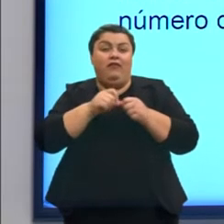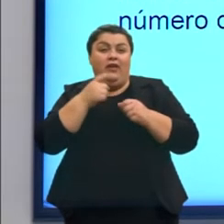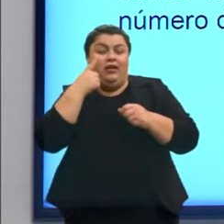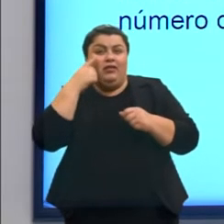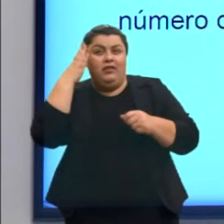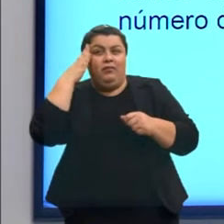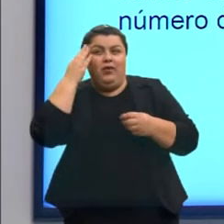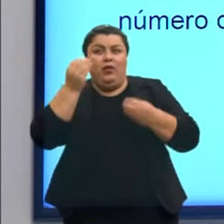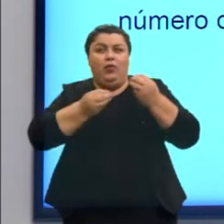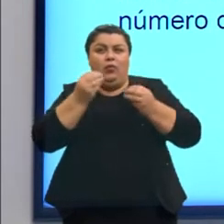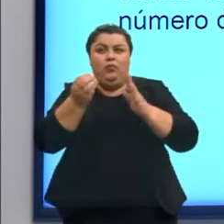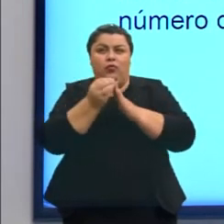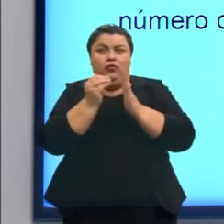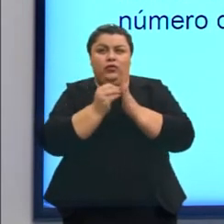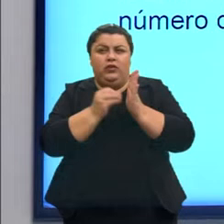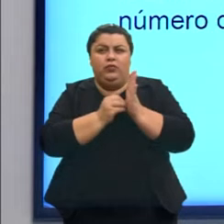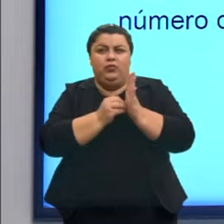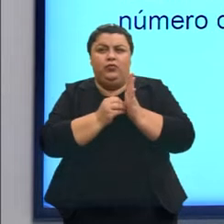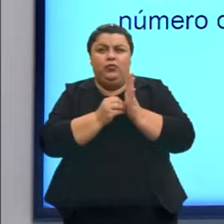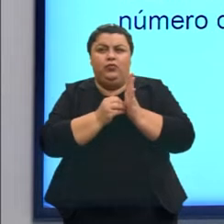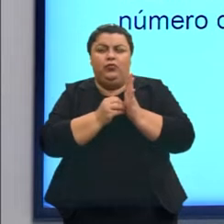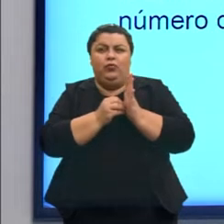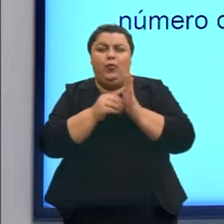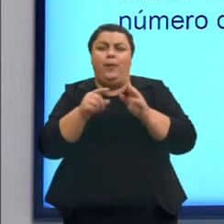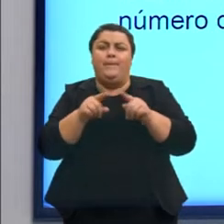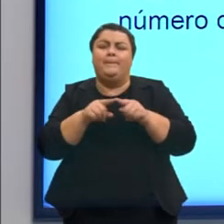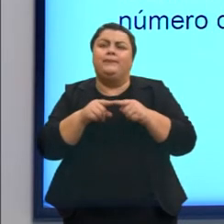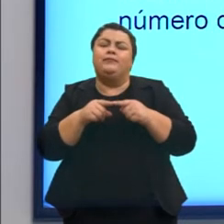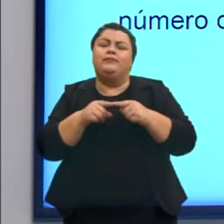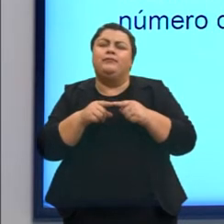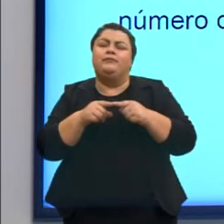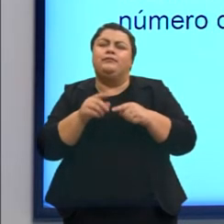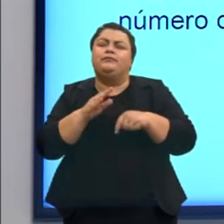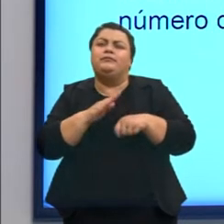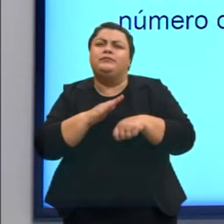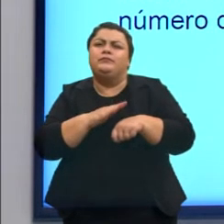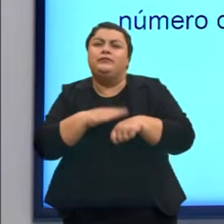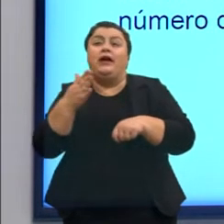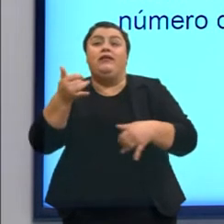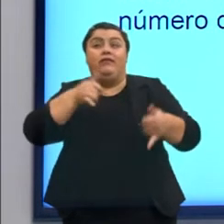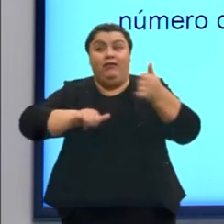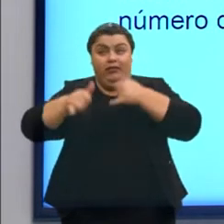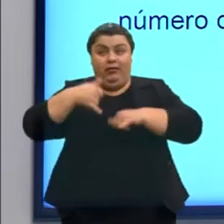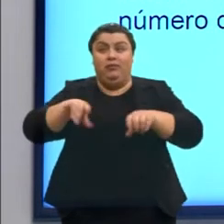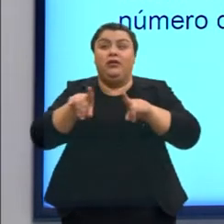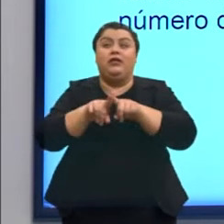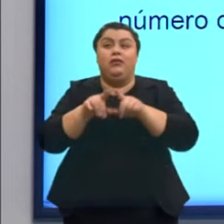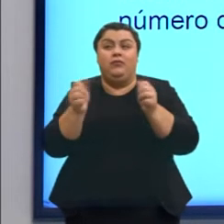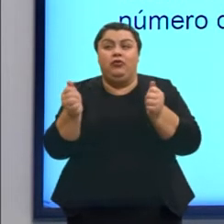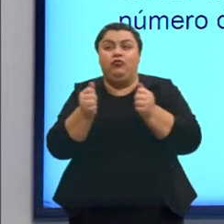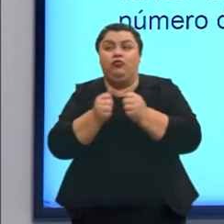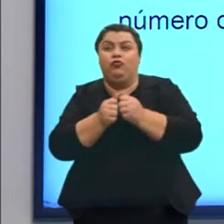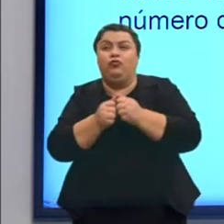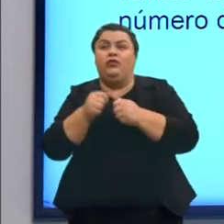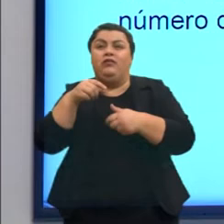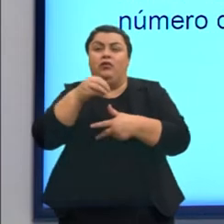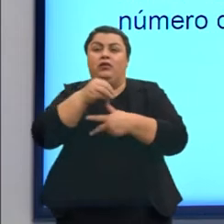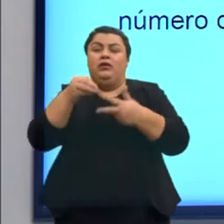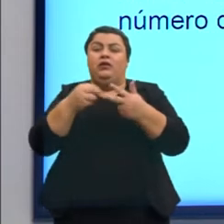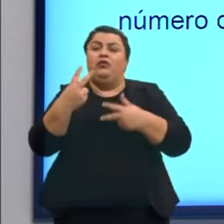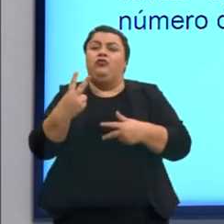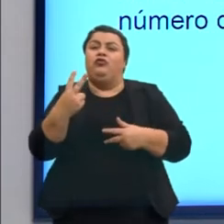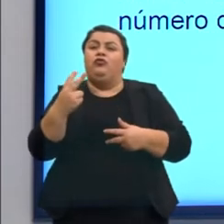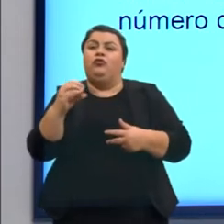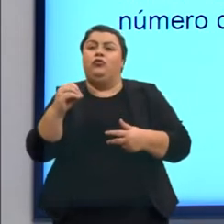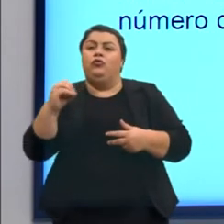dois conteúdos nessa indicações de leitura de gráfico mas a química é do Enem 2009